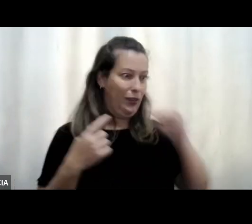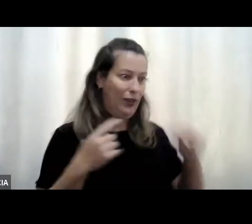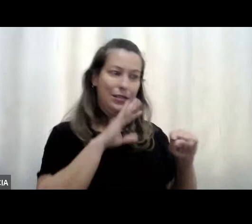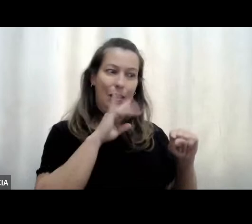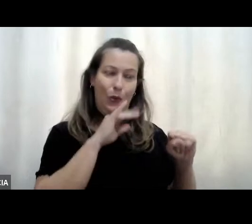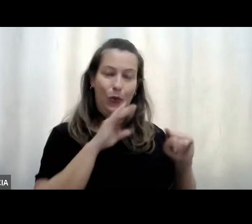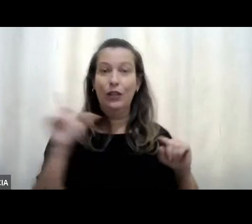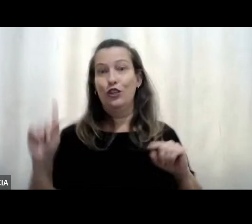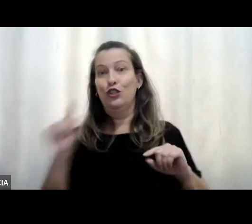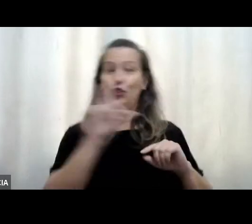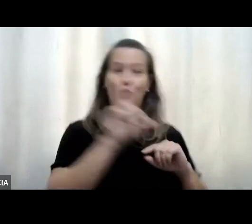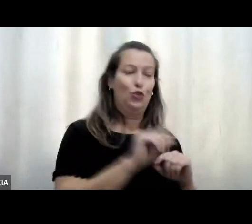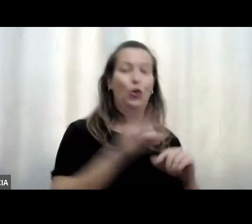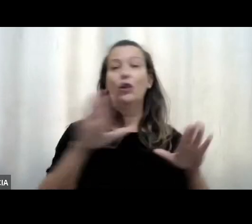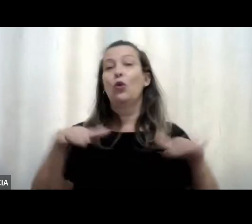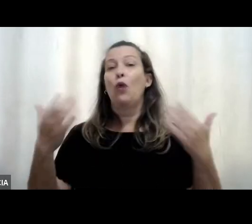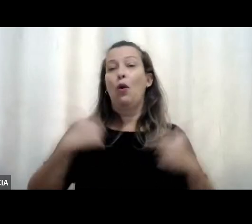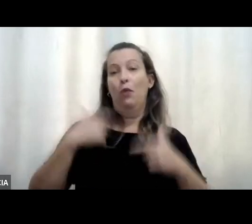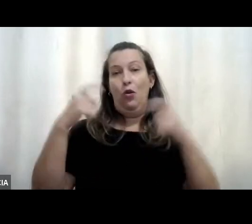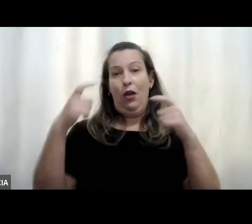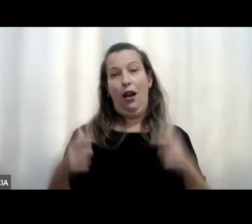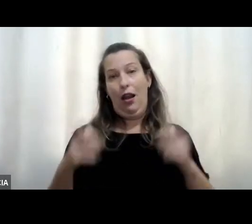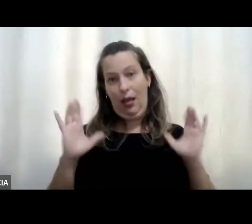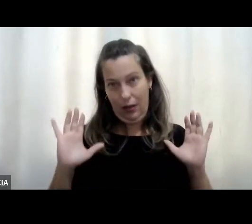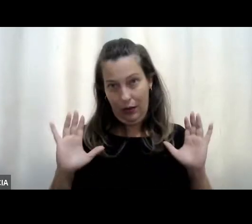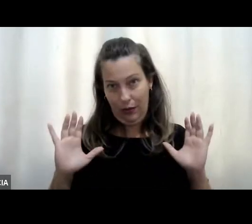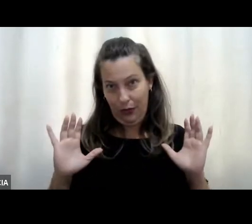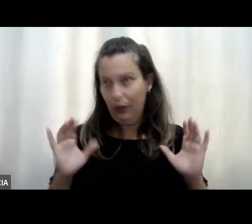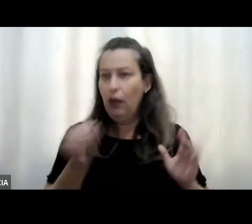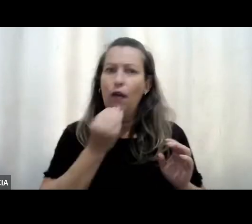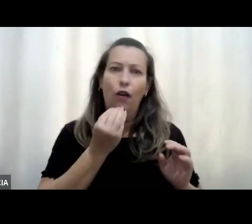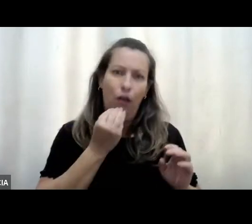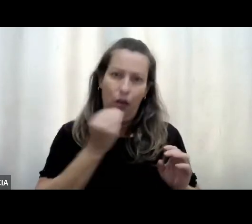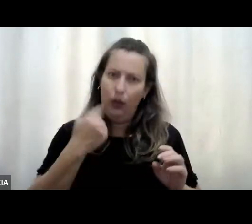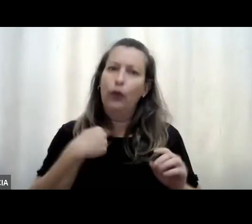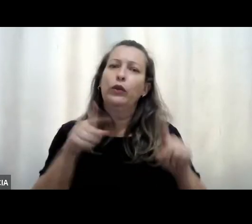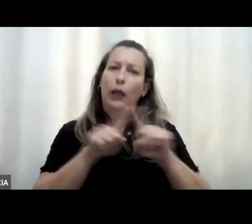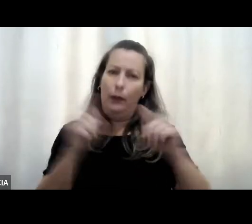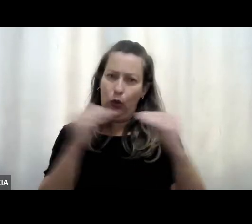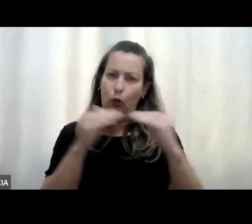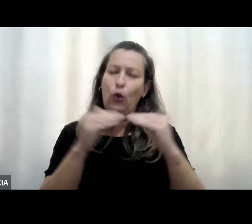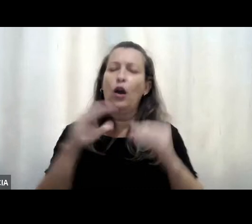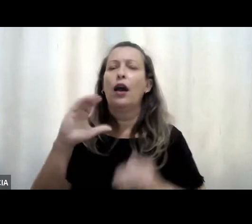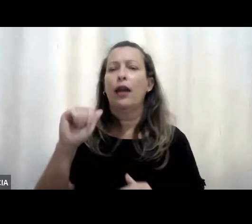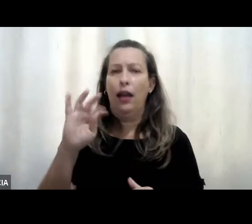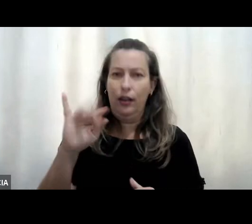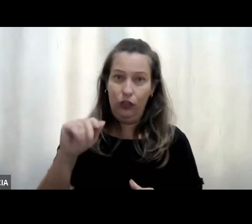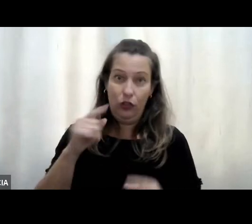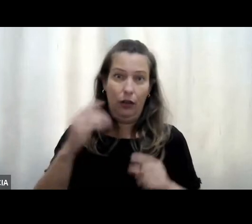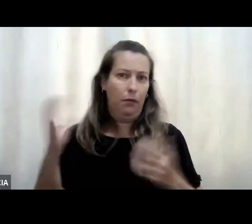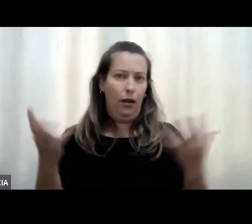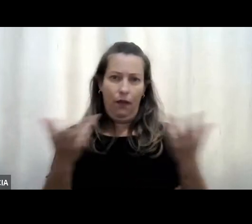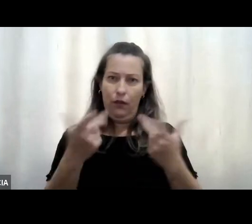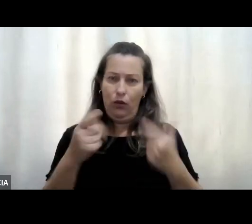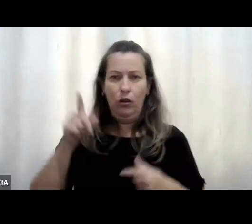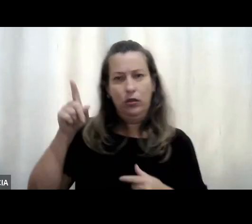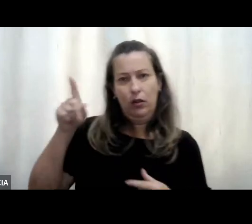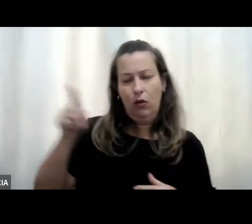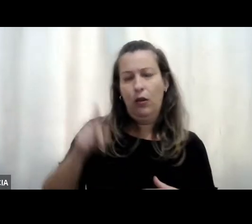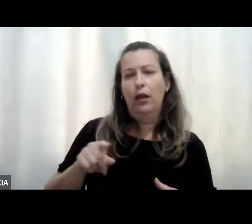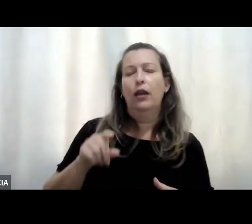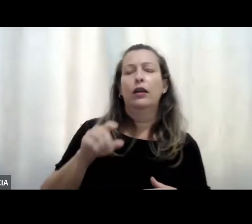aí eu escolho o lado que eu estou, né? Mas, claro que eu também concordo com a Kátia, que é maravilhoso que o William Bonner